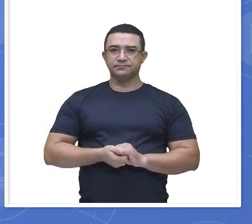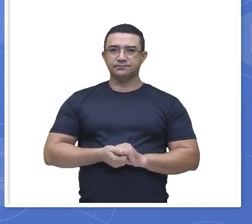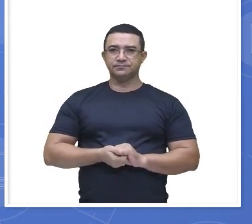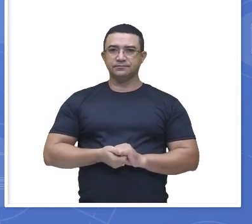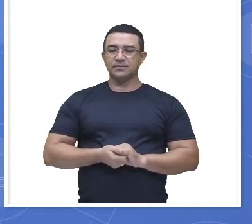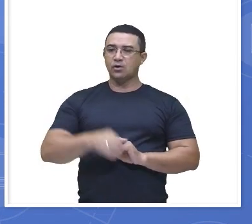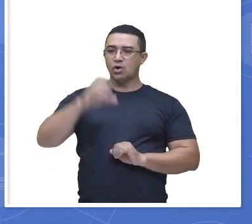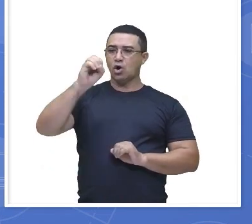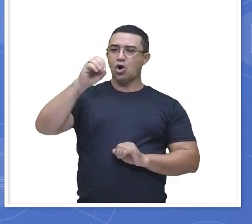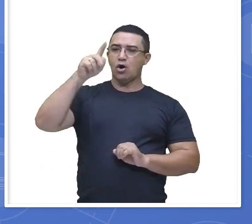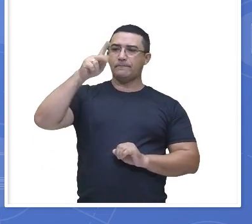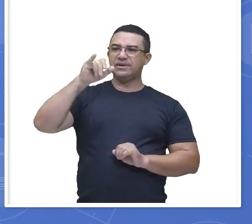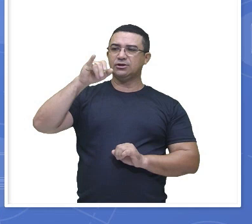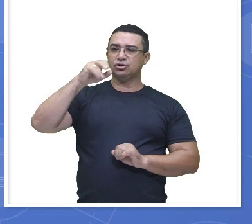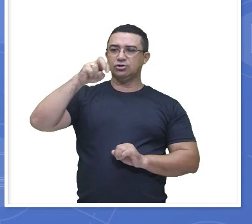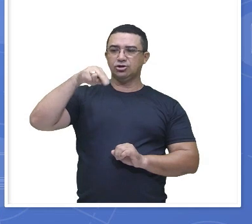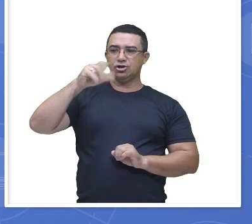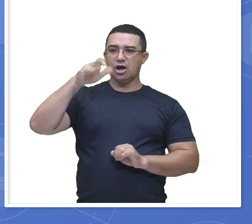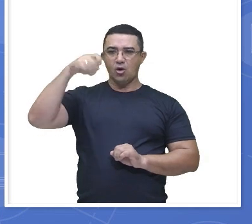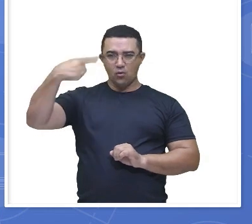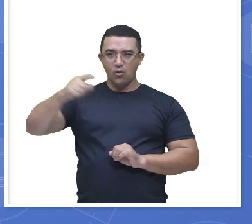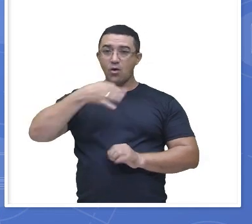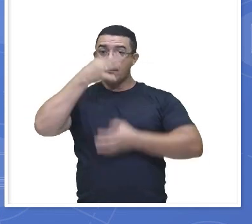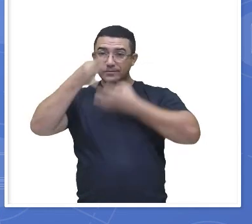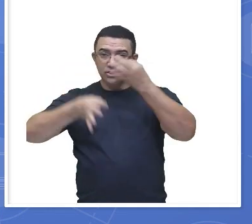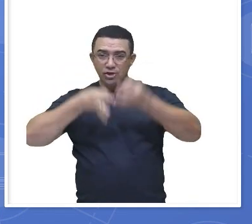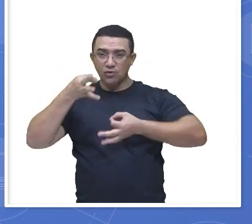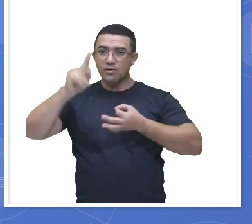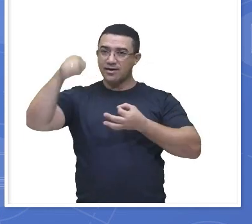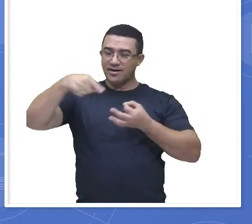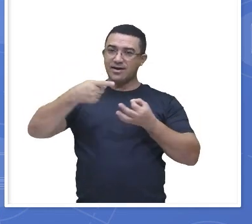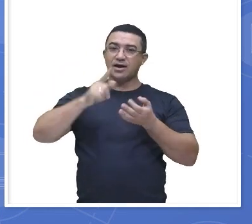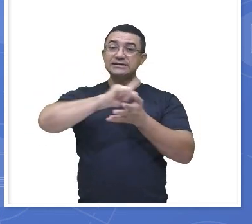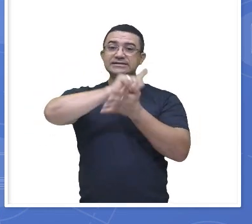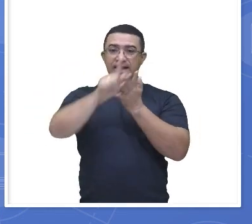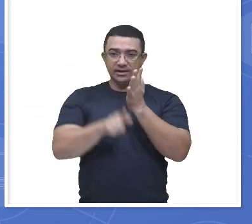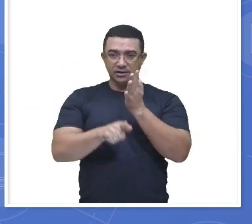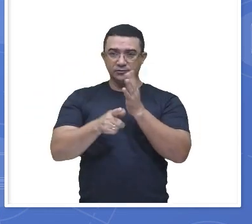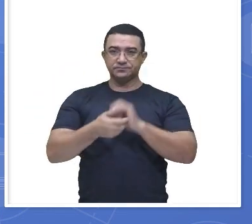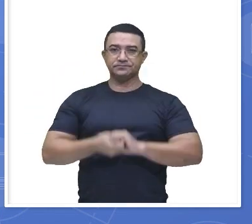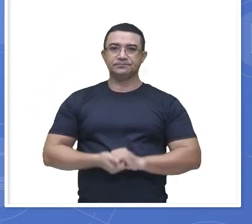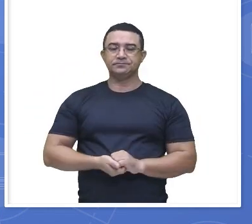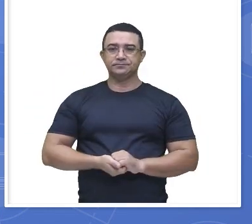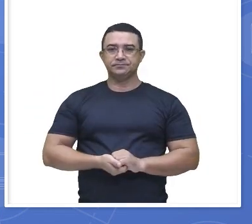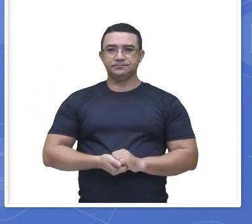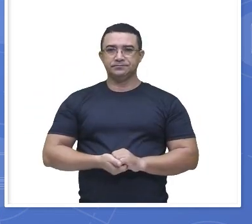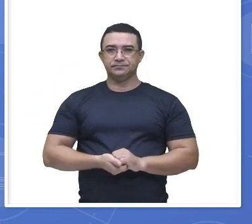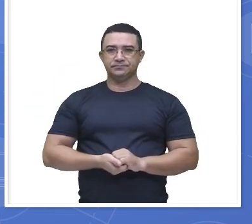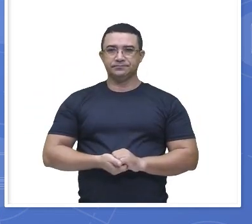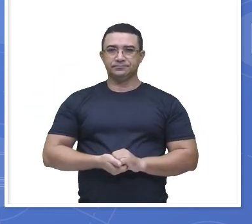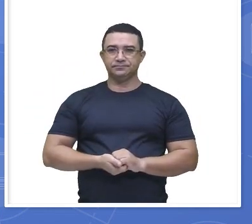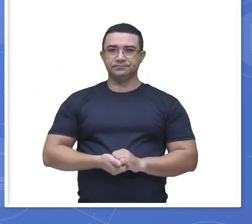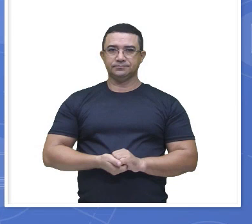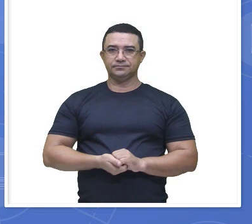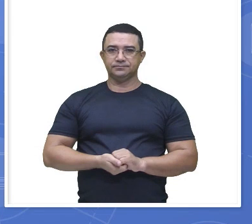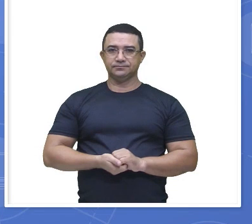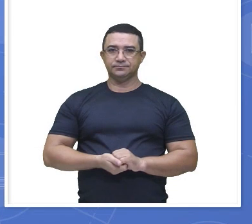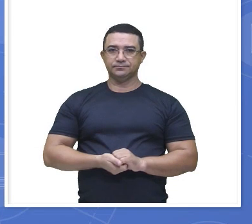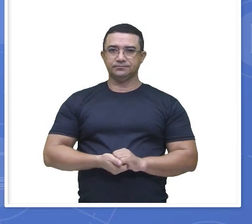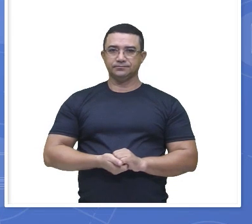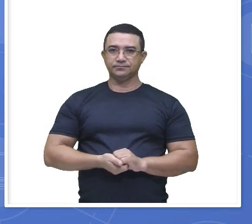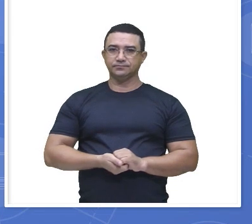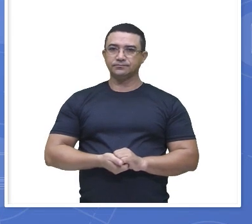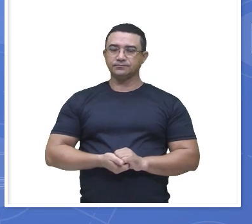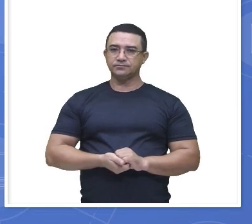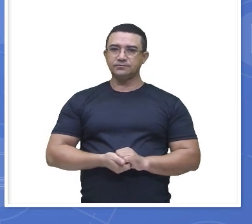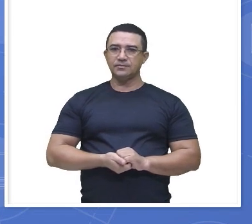a um gênero textual, tá? Então, vai ser exatamente esse texto